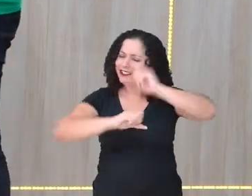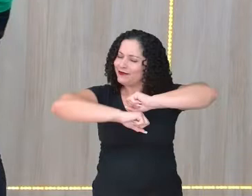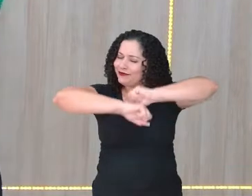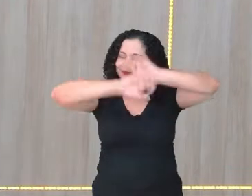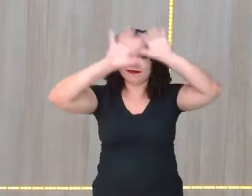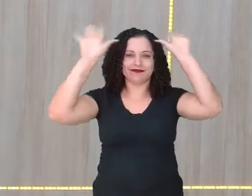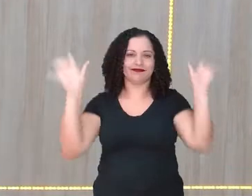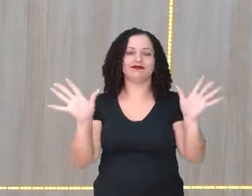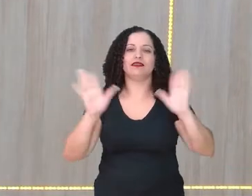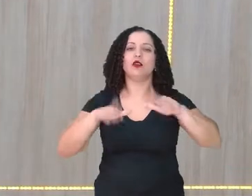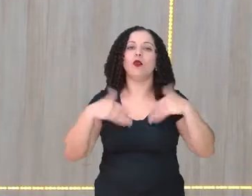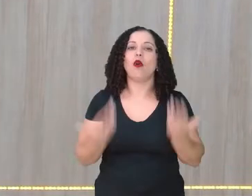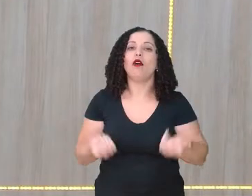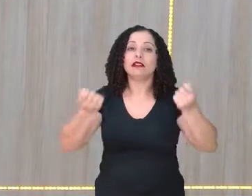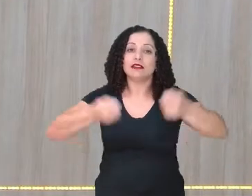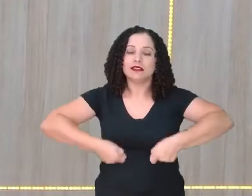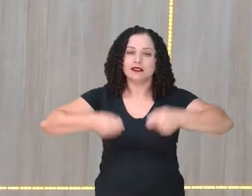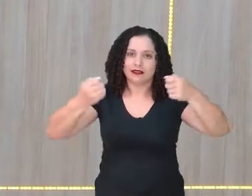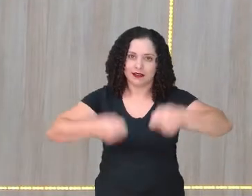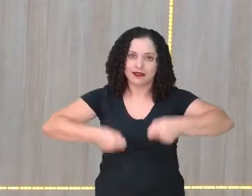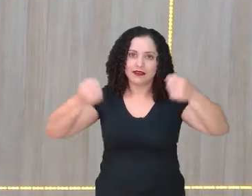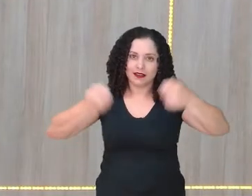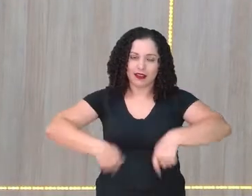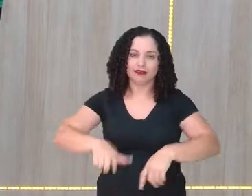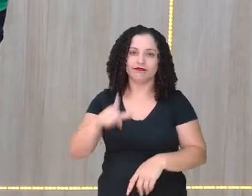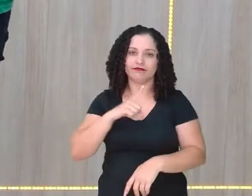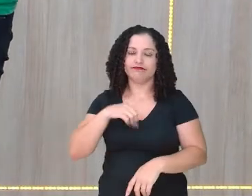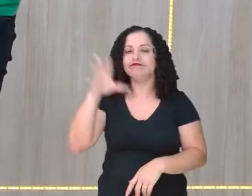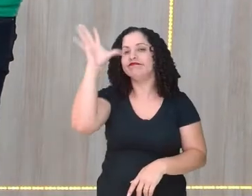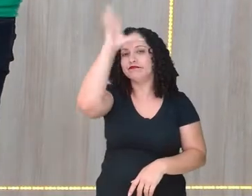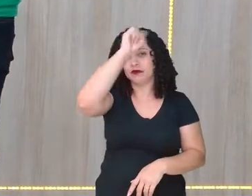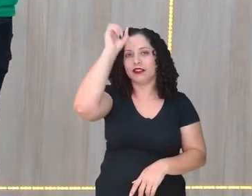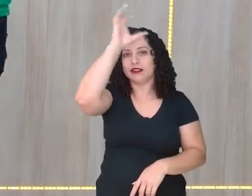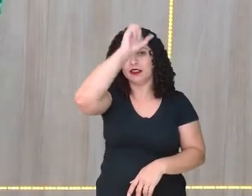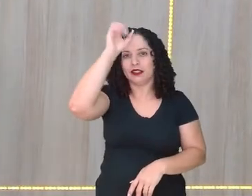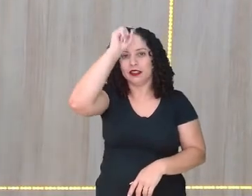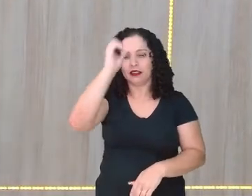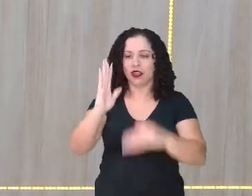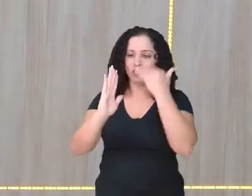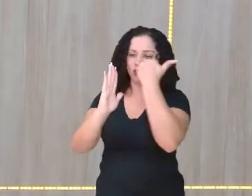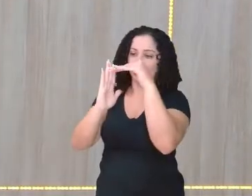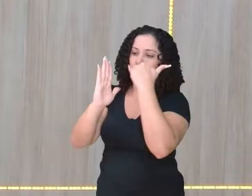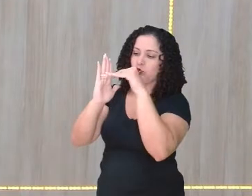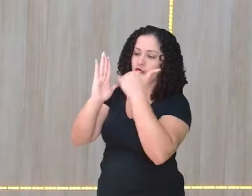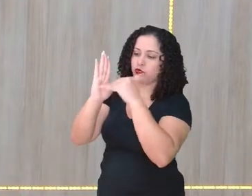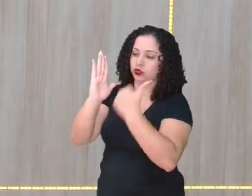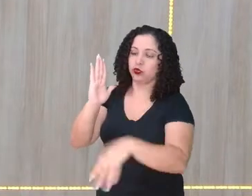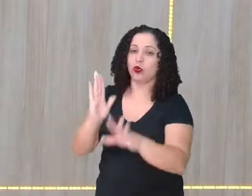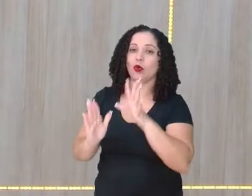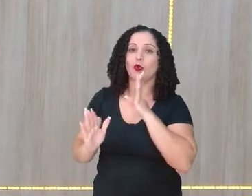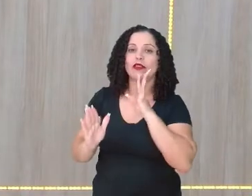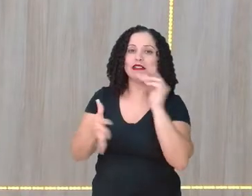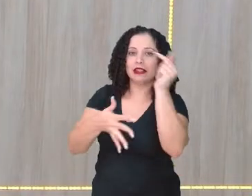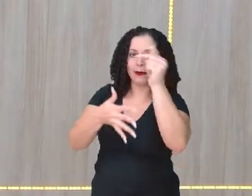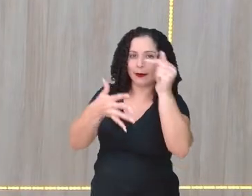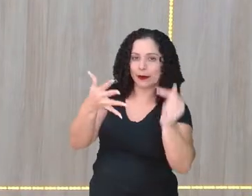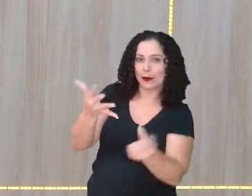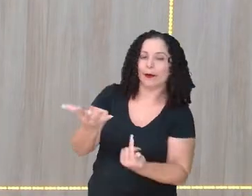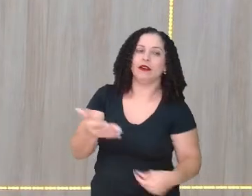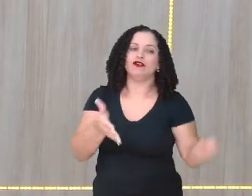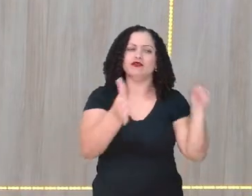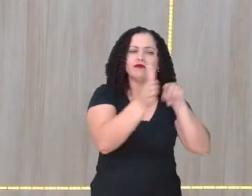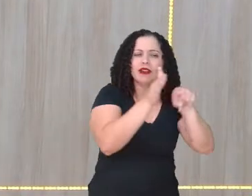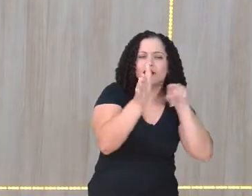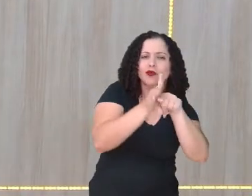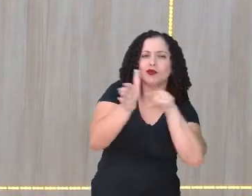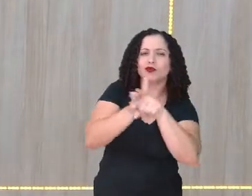a necessidade existencial que é aprender as question words, os pronomes interrogativos, as palavras